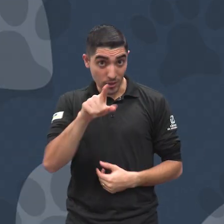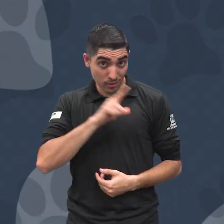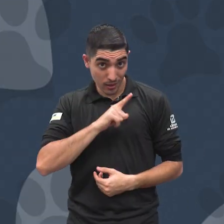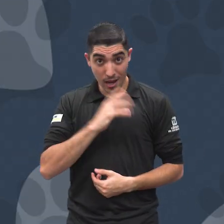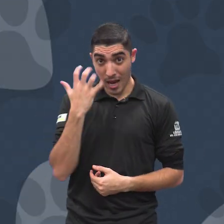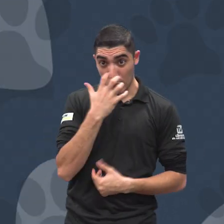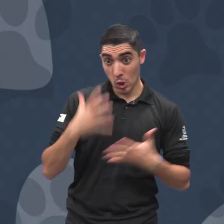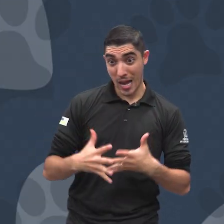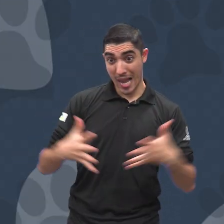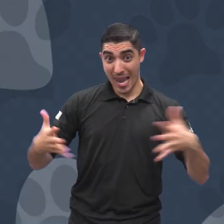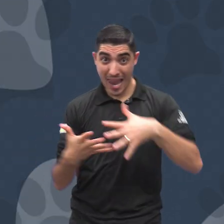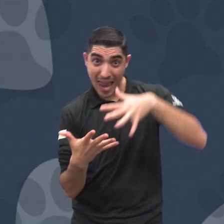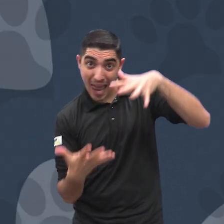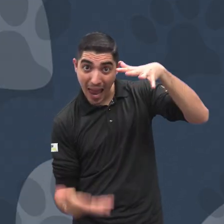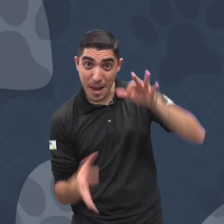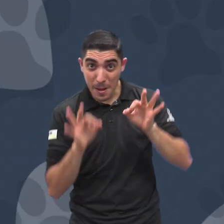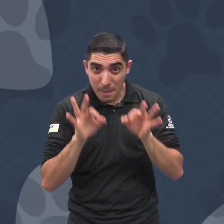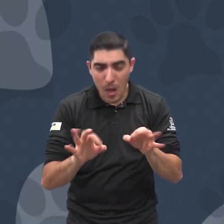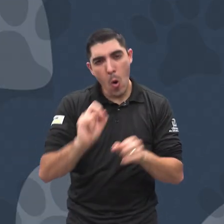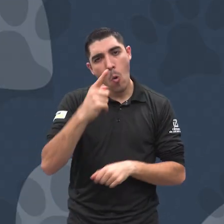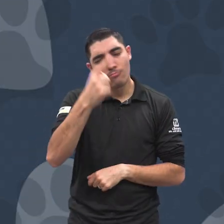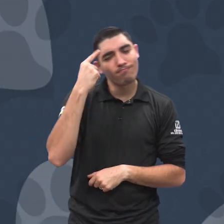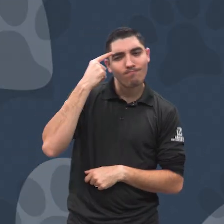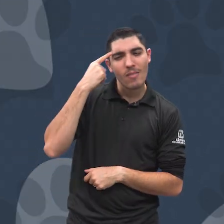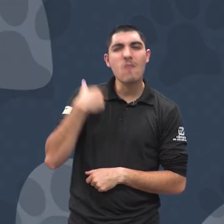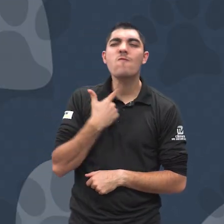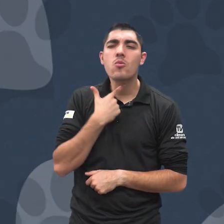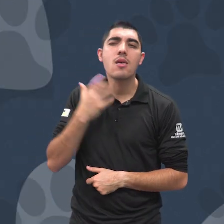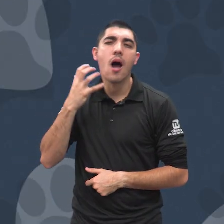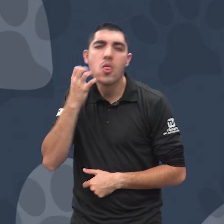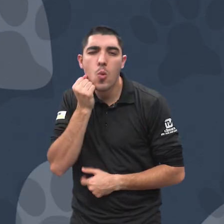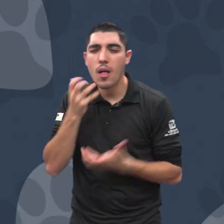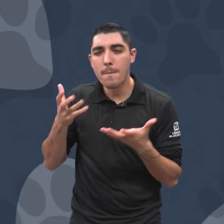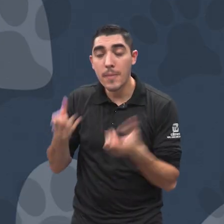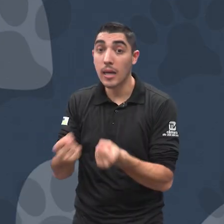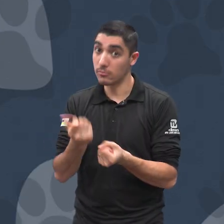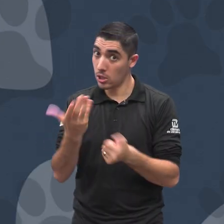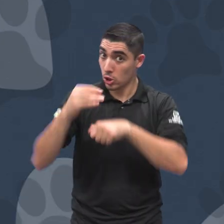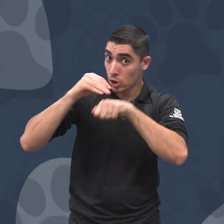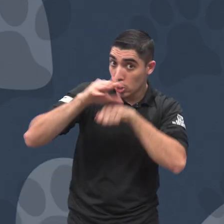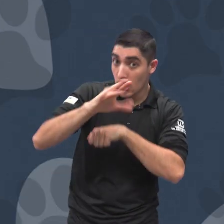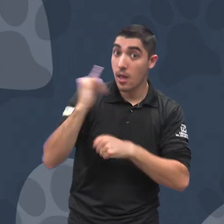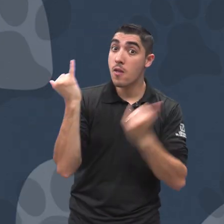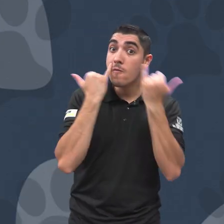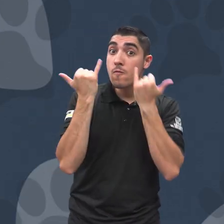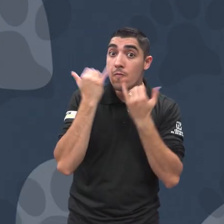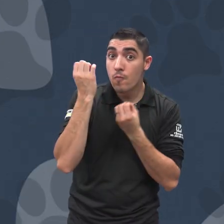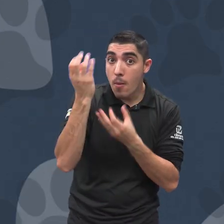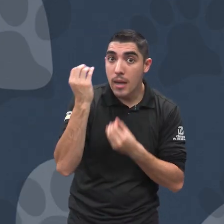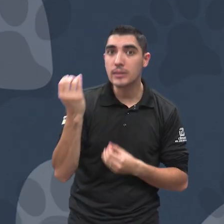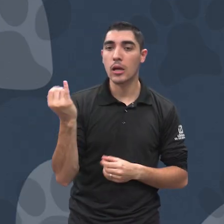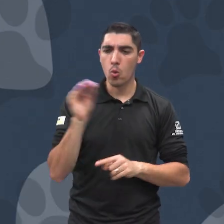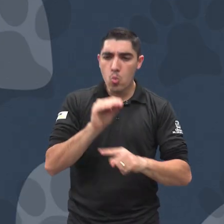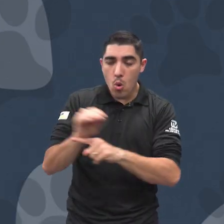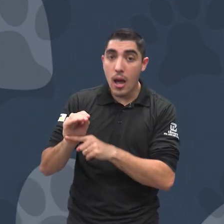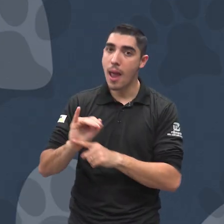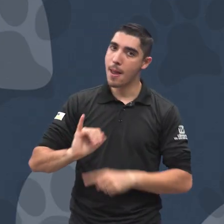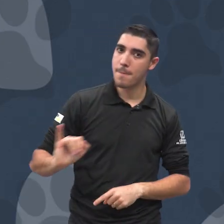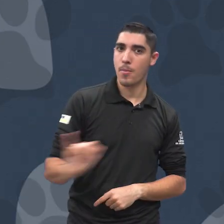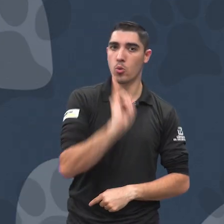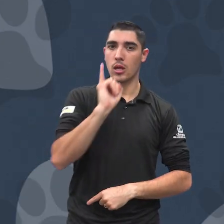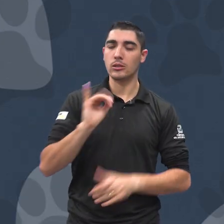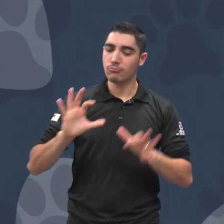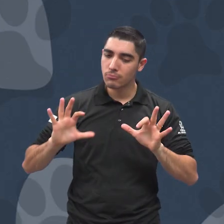verdadeiro gigante aí na sua casa ou está pensando em adotar um, fica a dica. Informação e cuidado, essa aí é sempre a